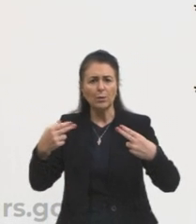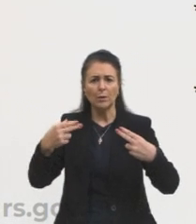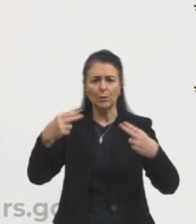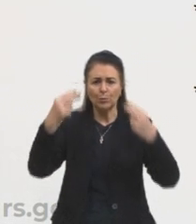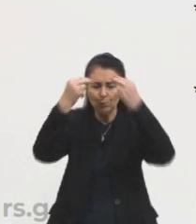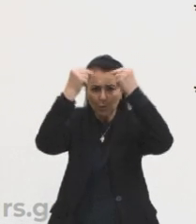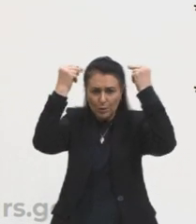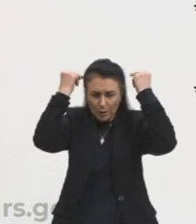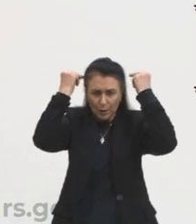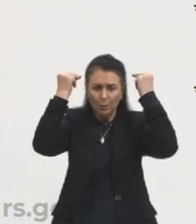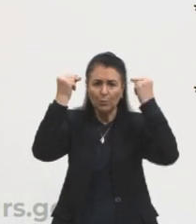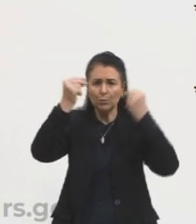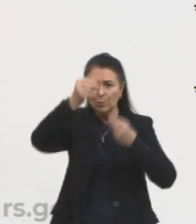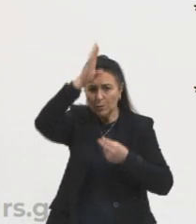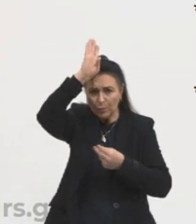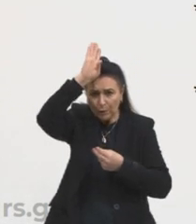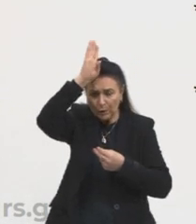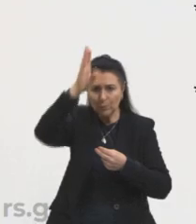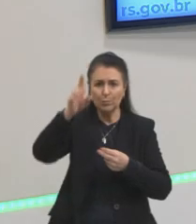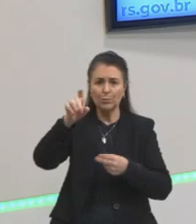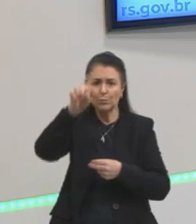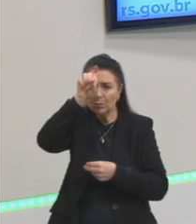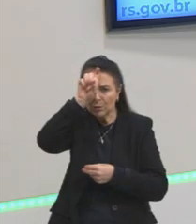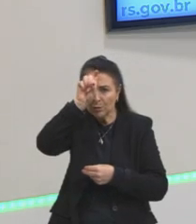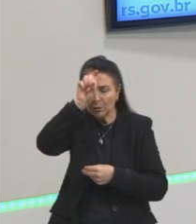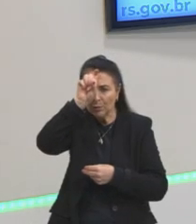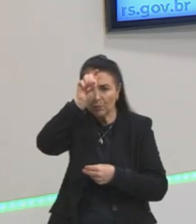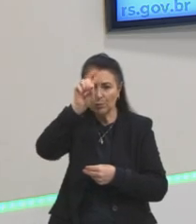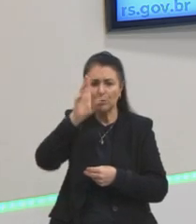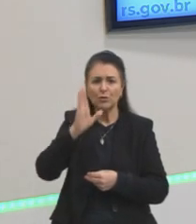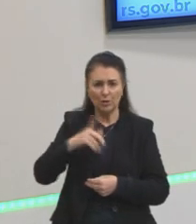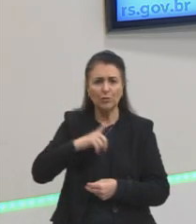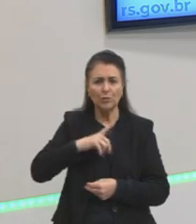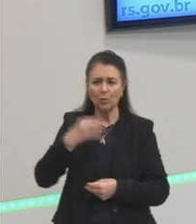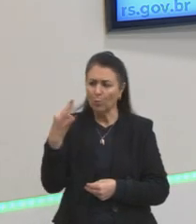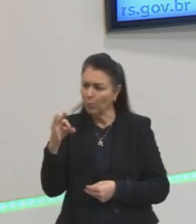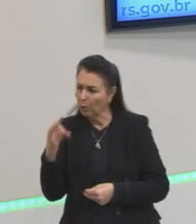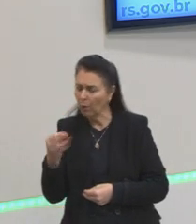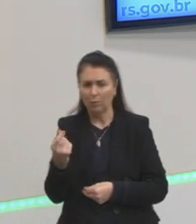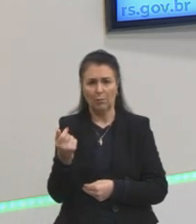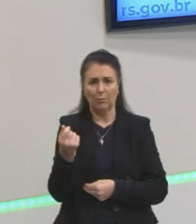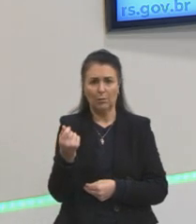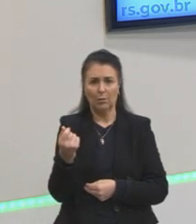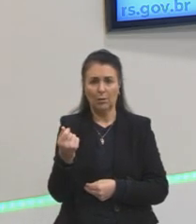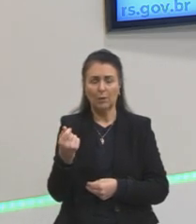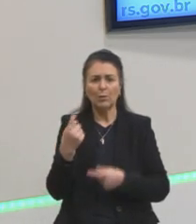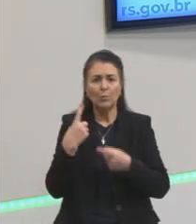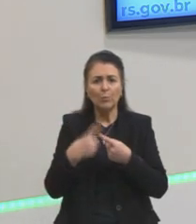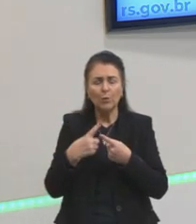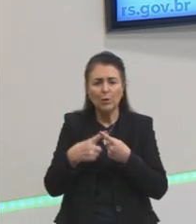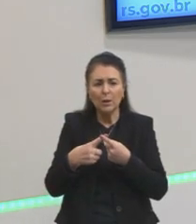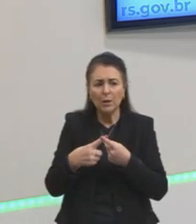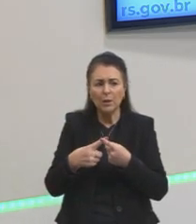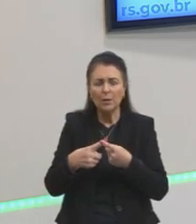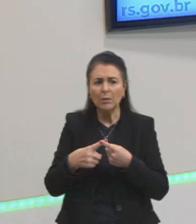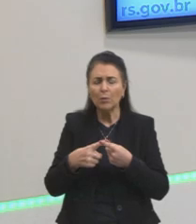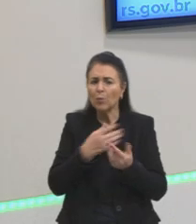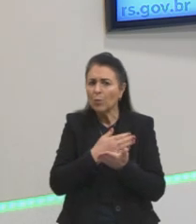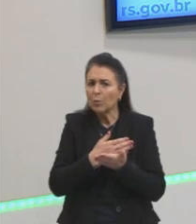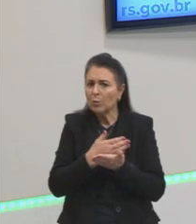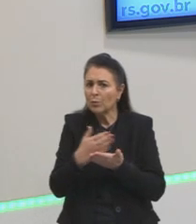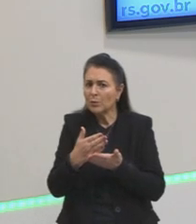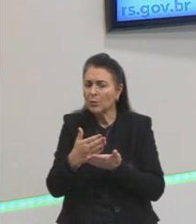os egípcios já trabalhavam com moeda já tinha dinheiro em circulação E por que que sua partir de um determinado momento